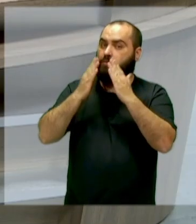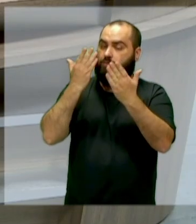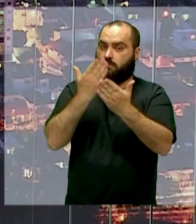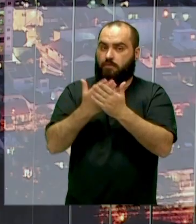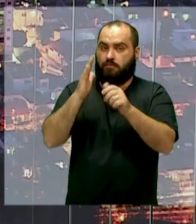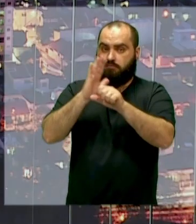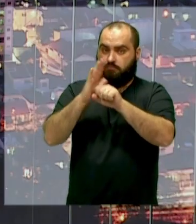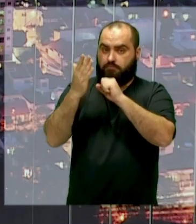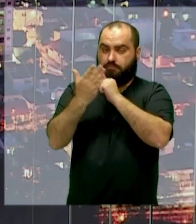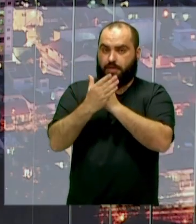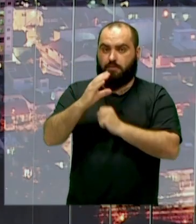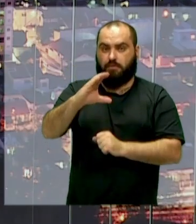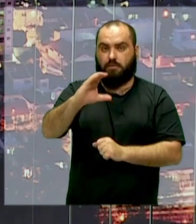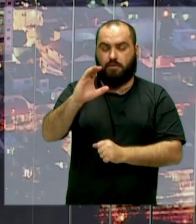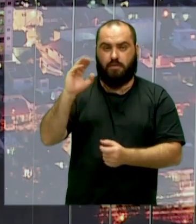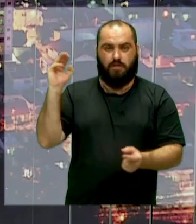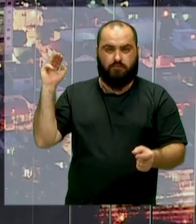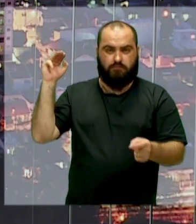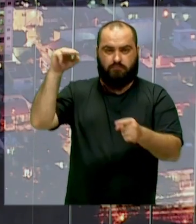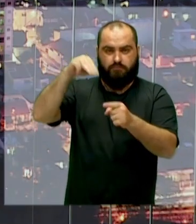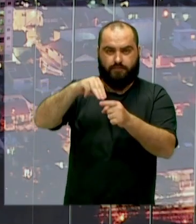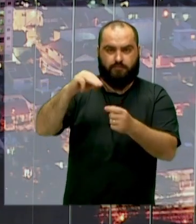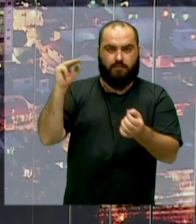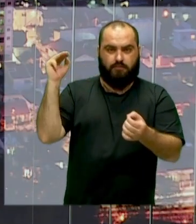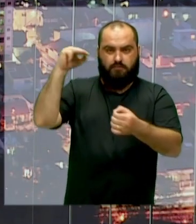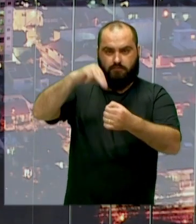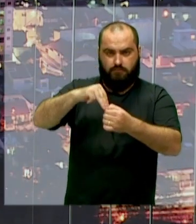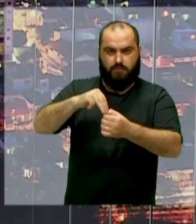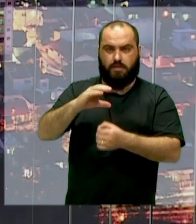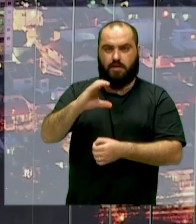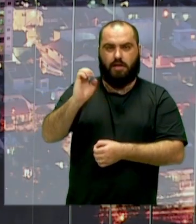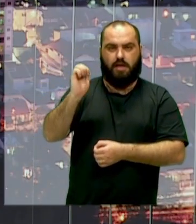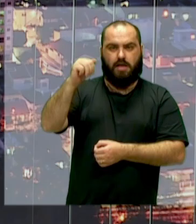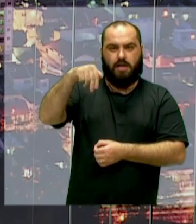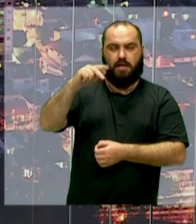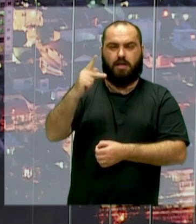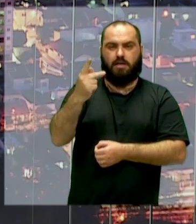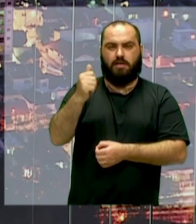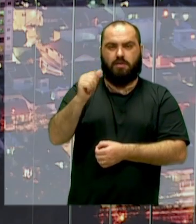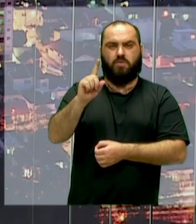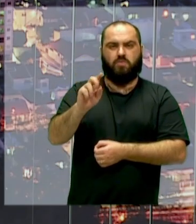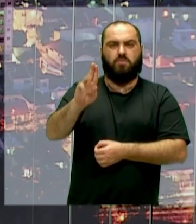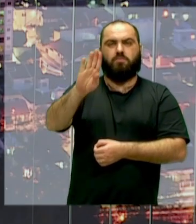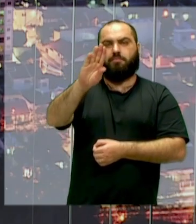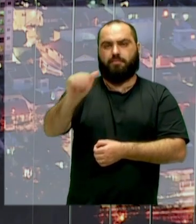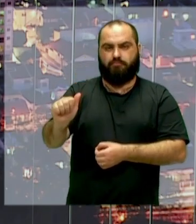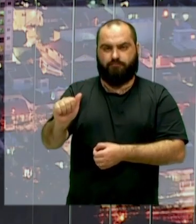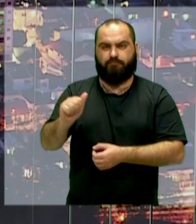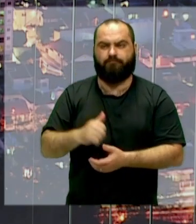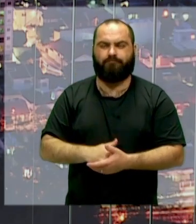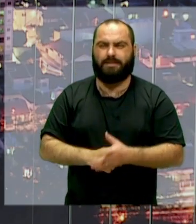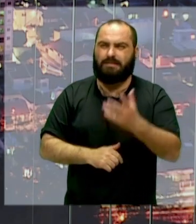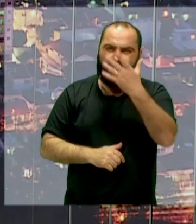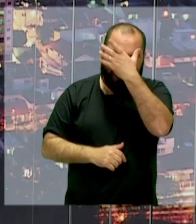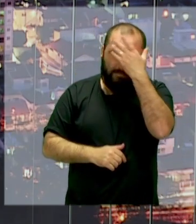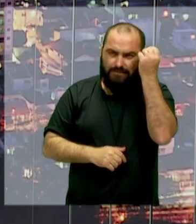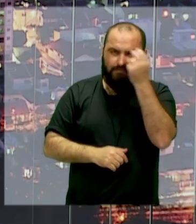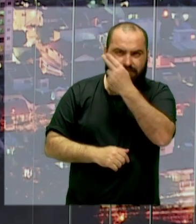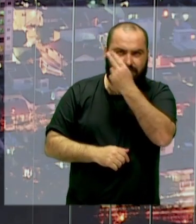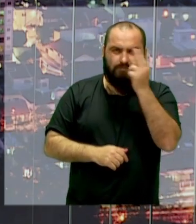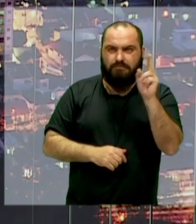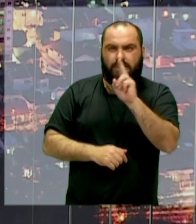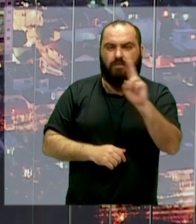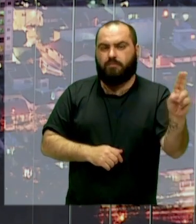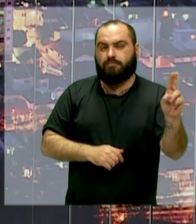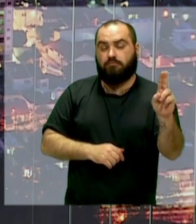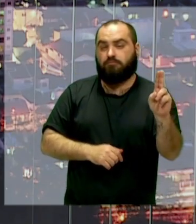inclusive quando eles lançaram a compostagem lá eh não me lembro o nome da da da da escola agora mas ele fica